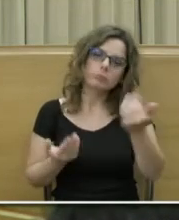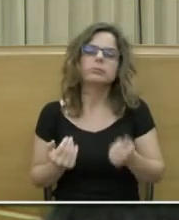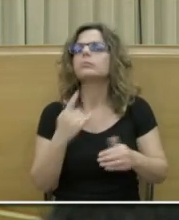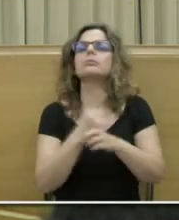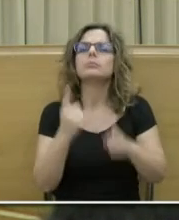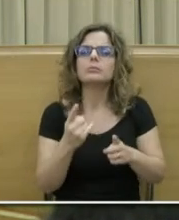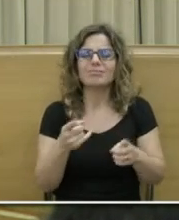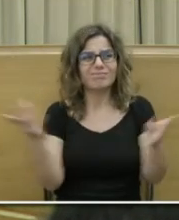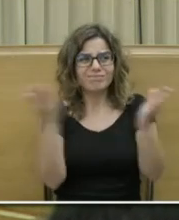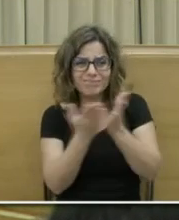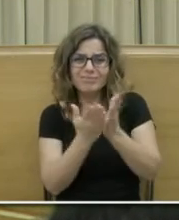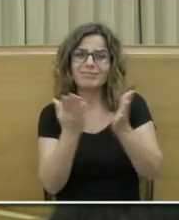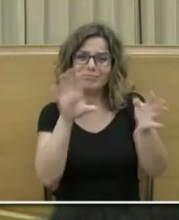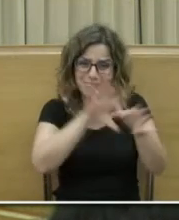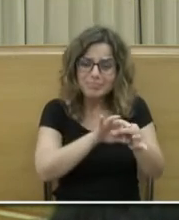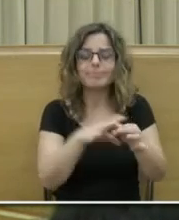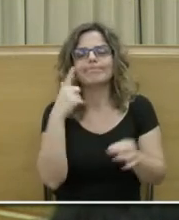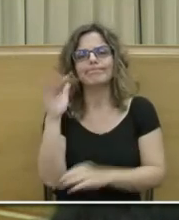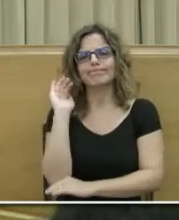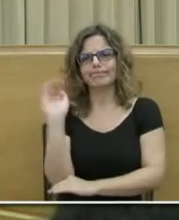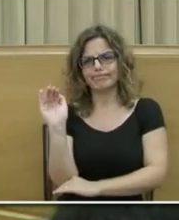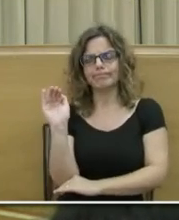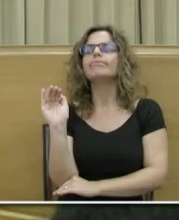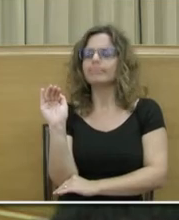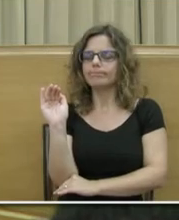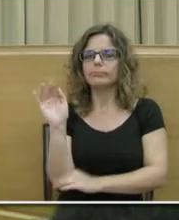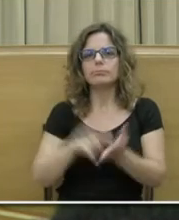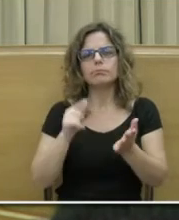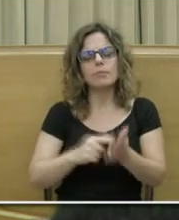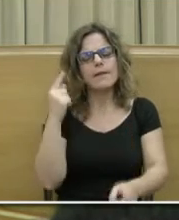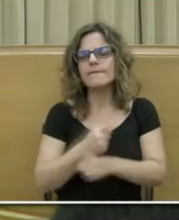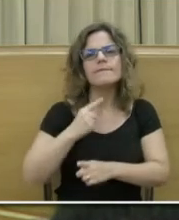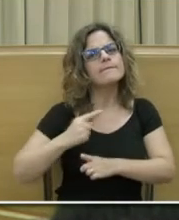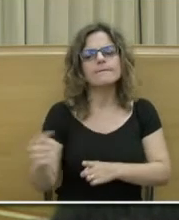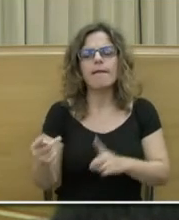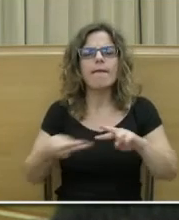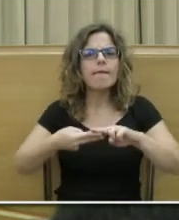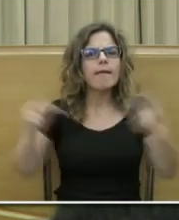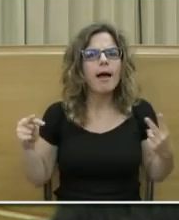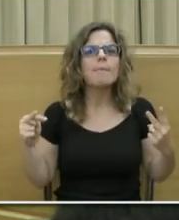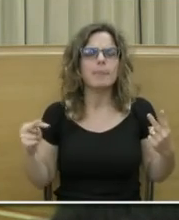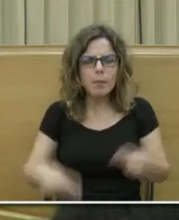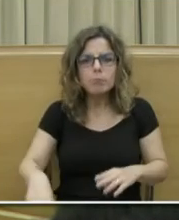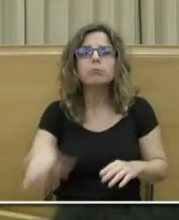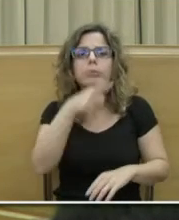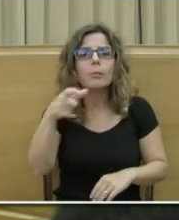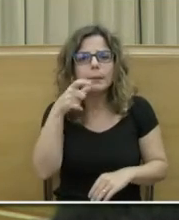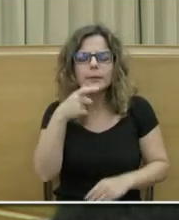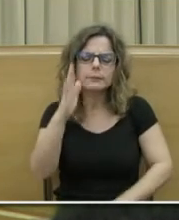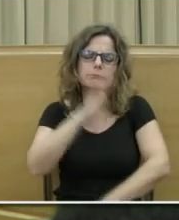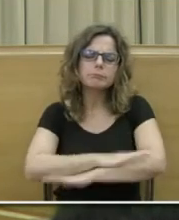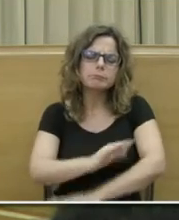conta do que se trata, chamo a atenção para a necessidade de, uma vez por todas, a Câmara Municipal não só cumprir as suas promessas,